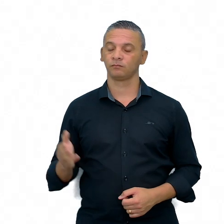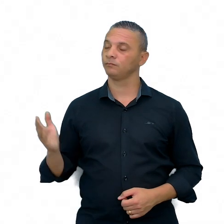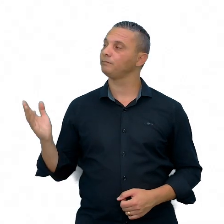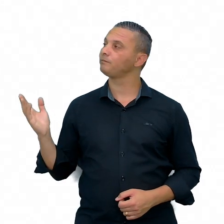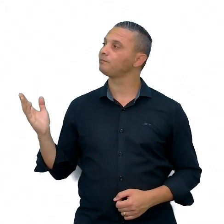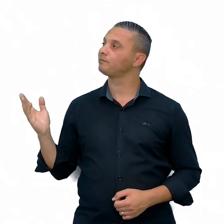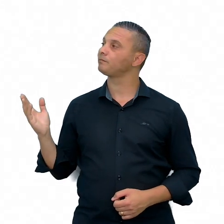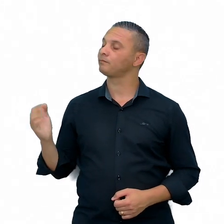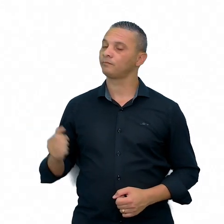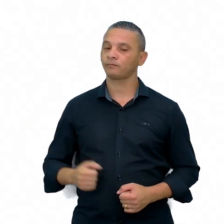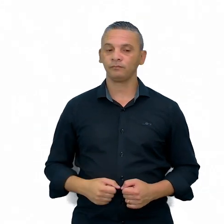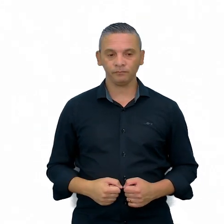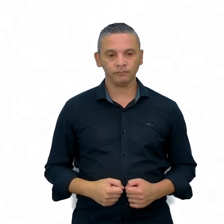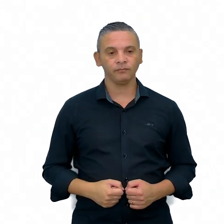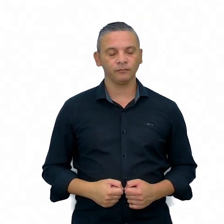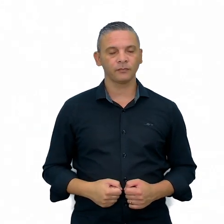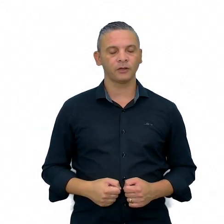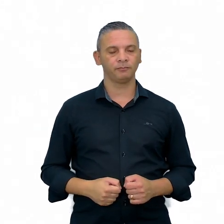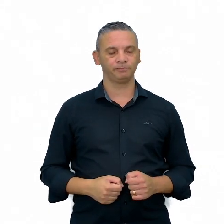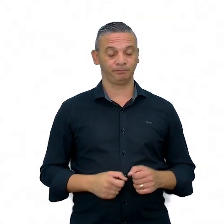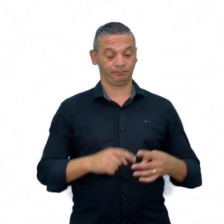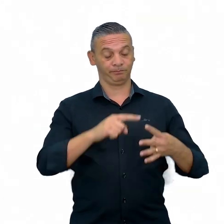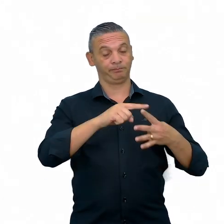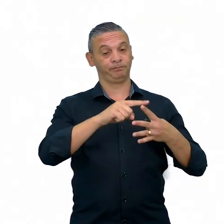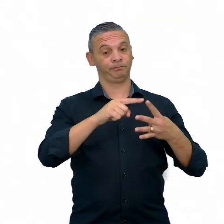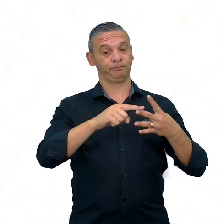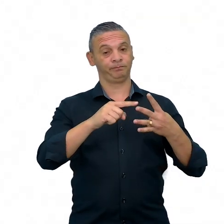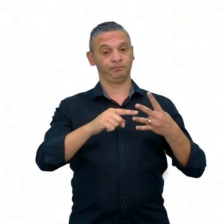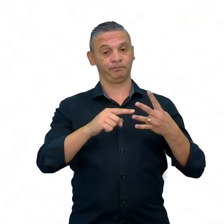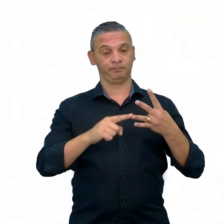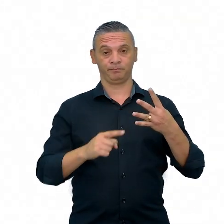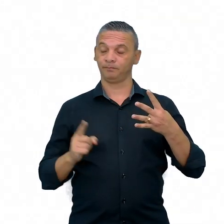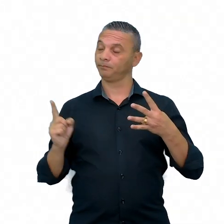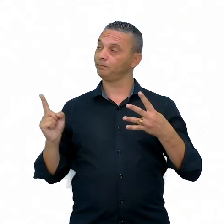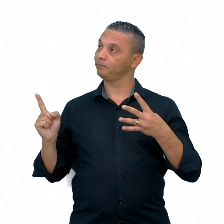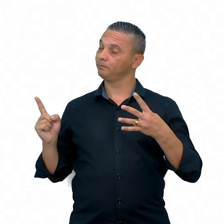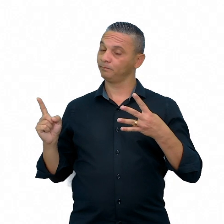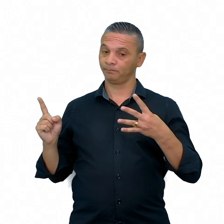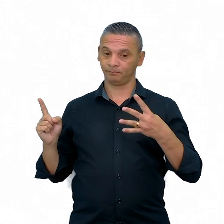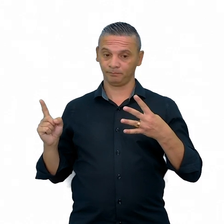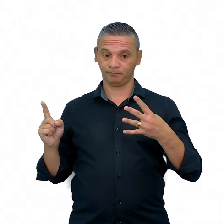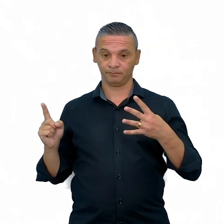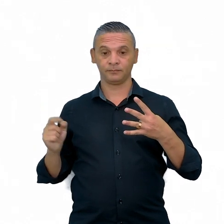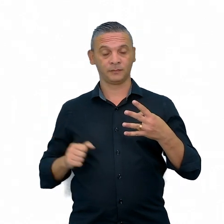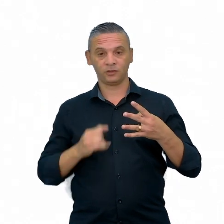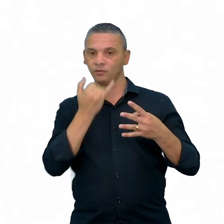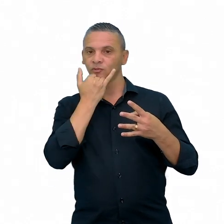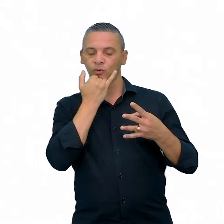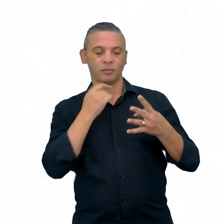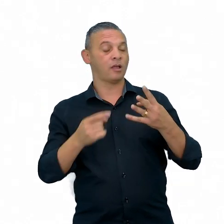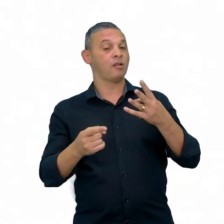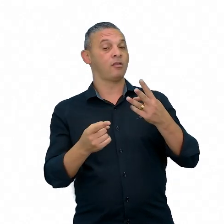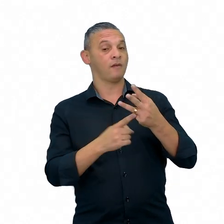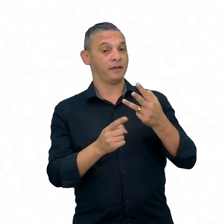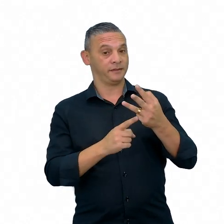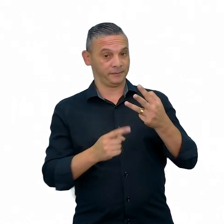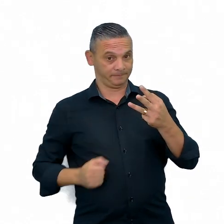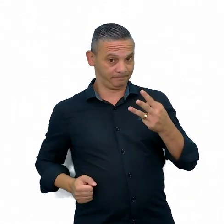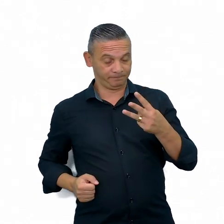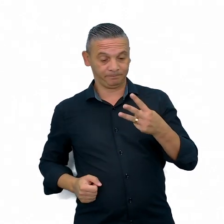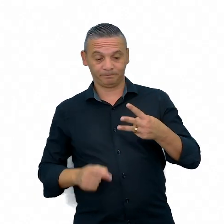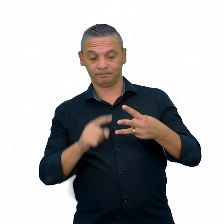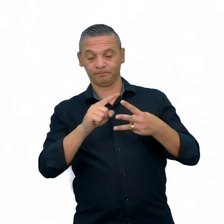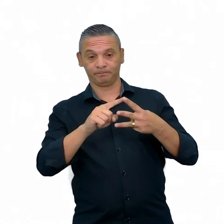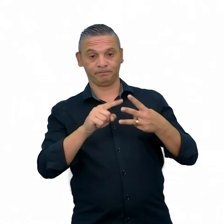Bom, a nossa agenda ela está dividida em 4 partes, né? Em 3 partes, desculpa, em 3 momentos.